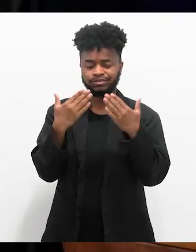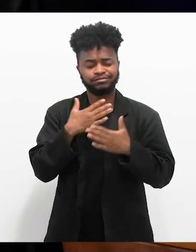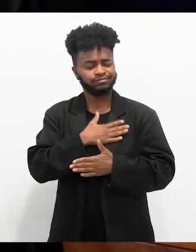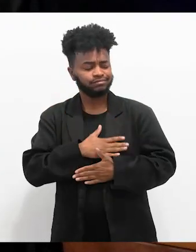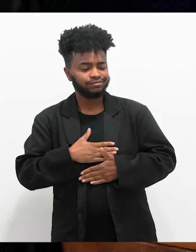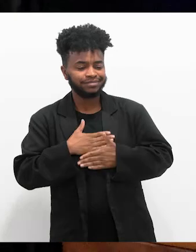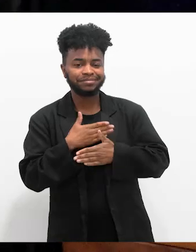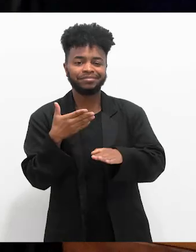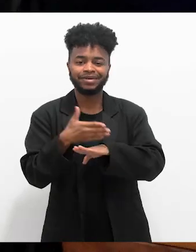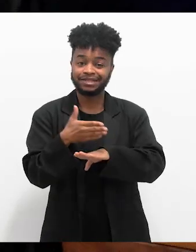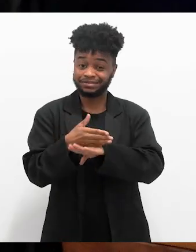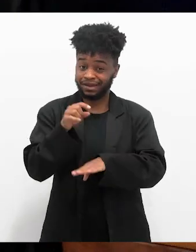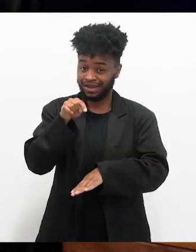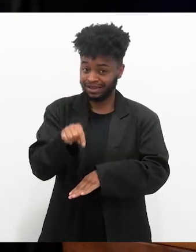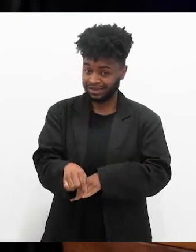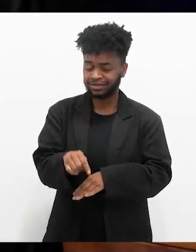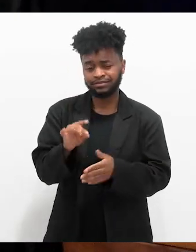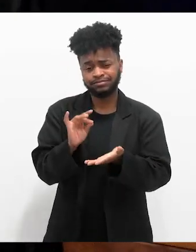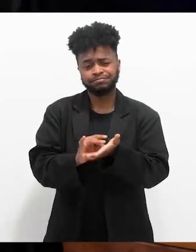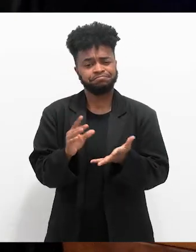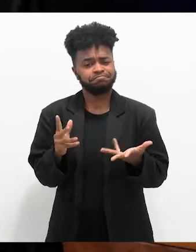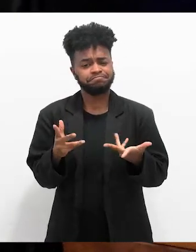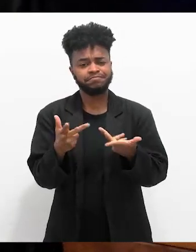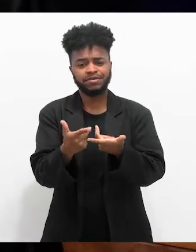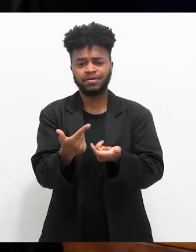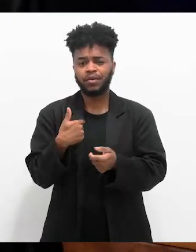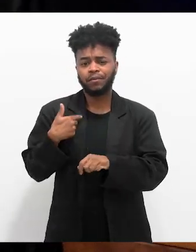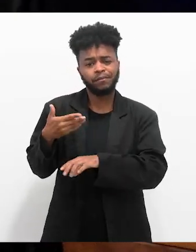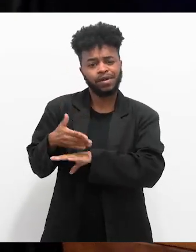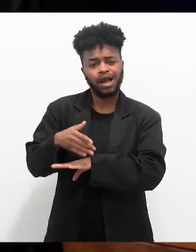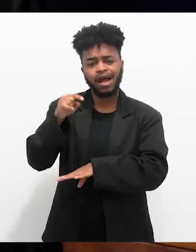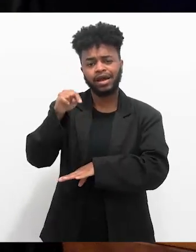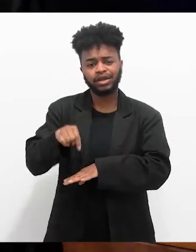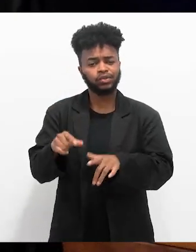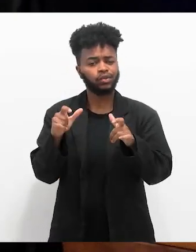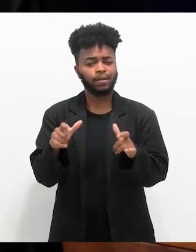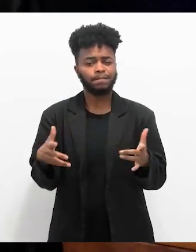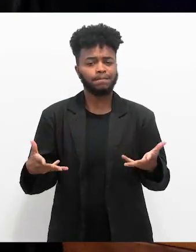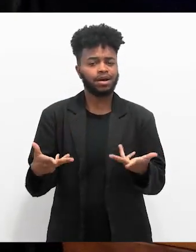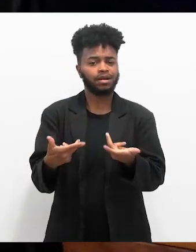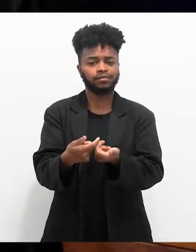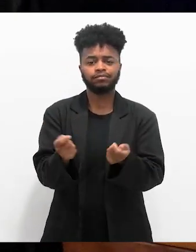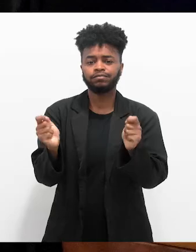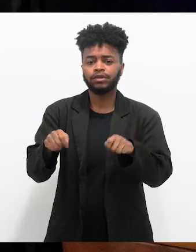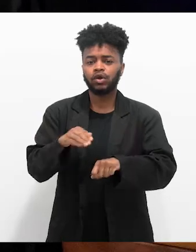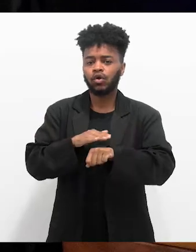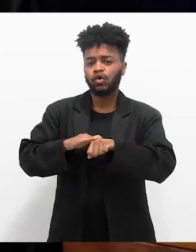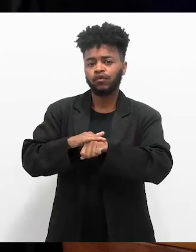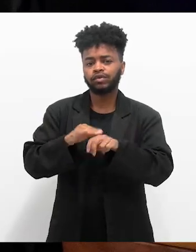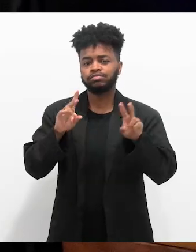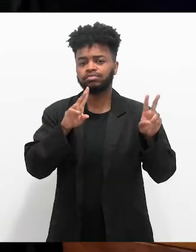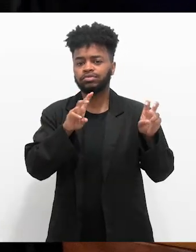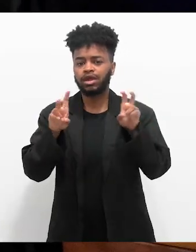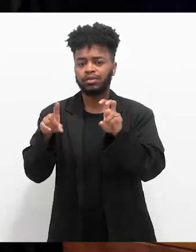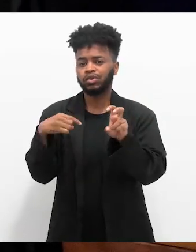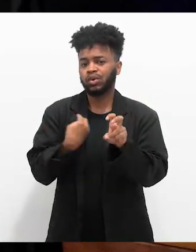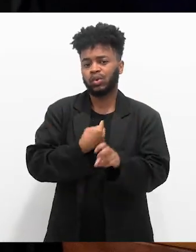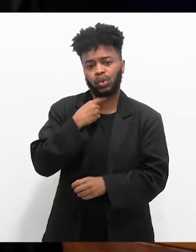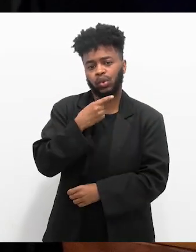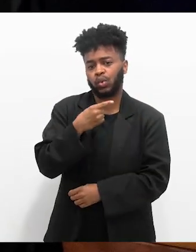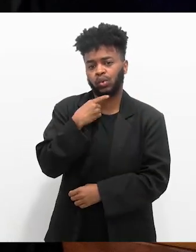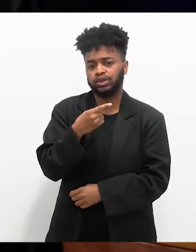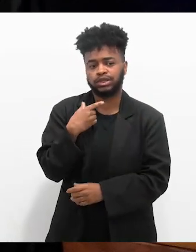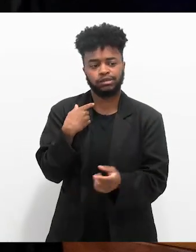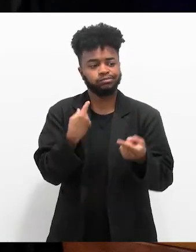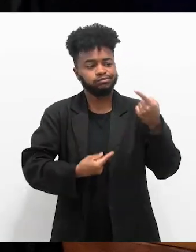você. Prazer realmente estar nesse canal maravilhoso onde possamos falar sobre coisas que a gente quase não consegue ouvir lá